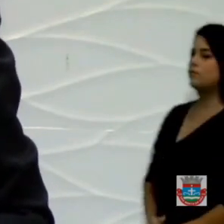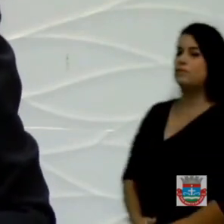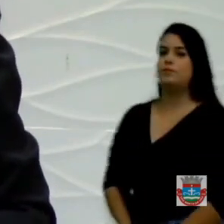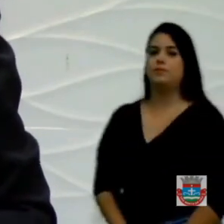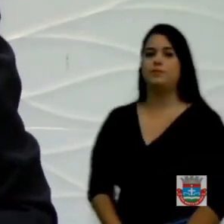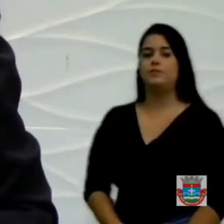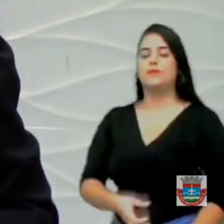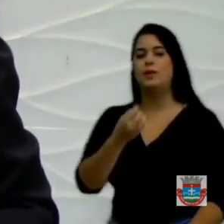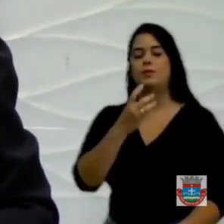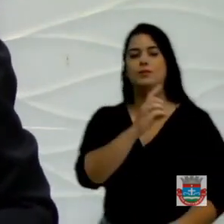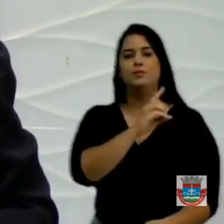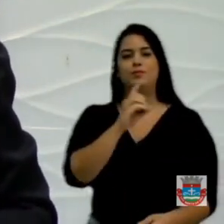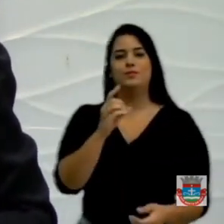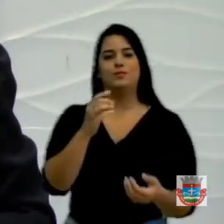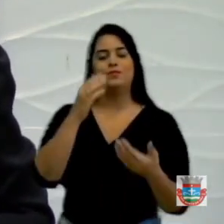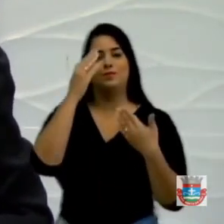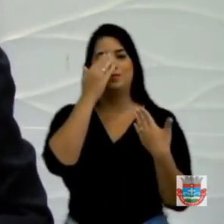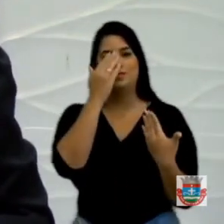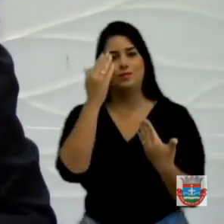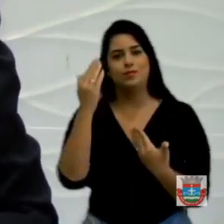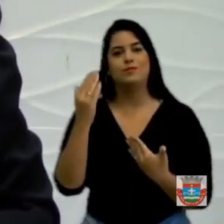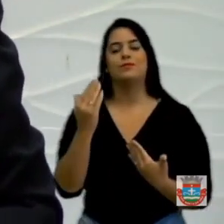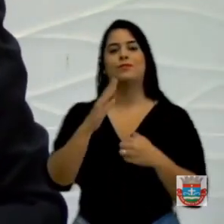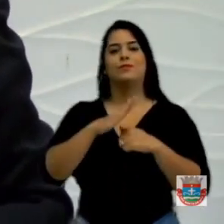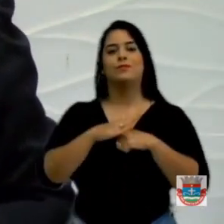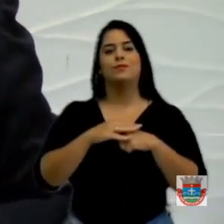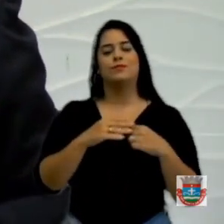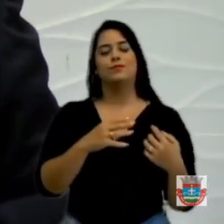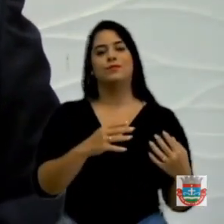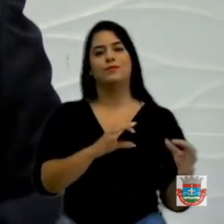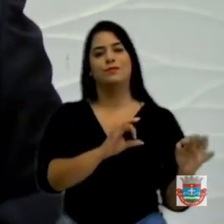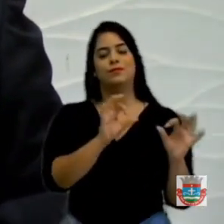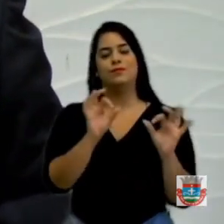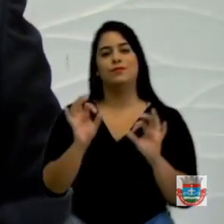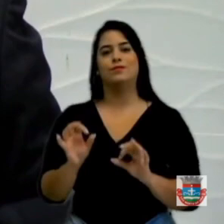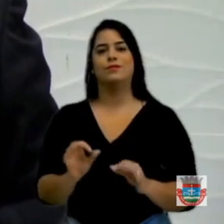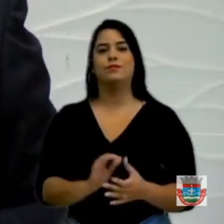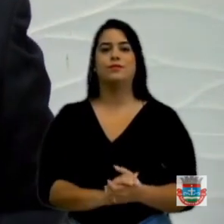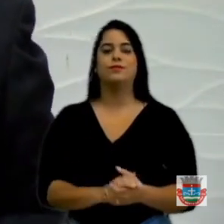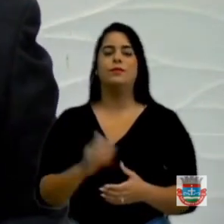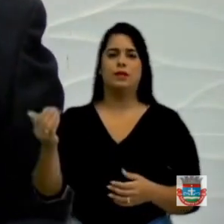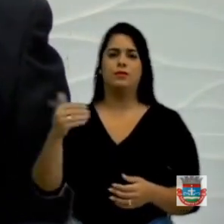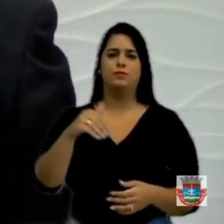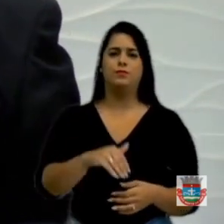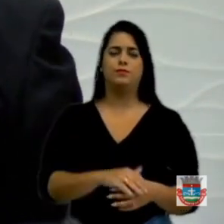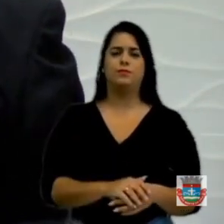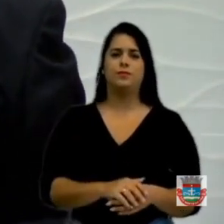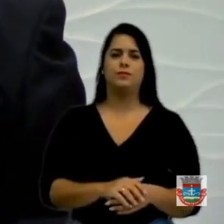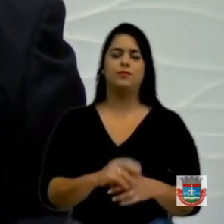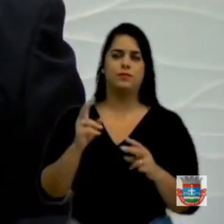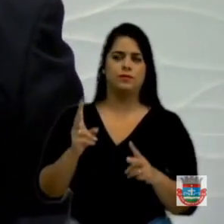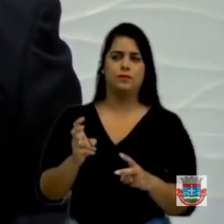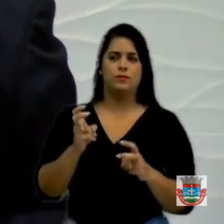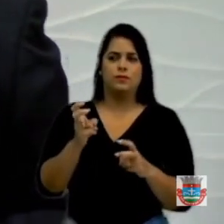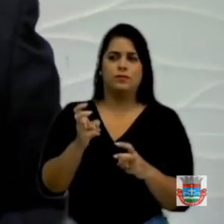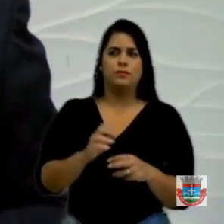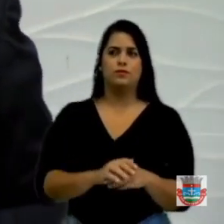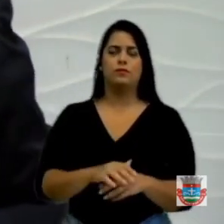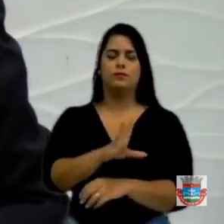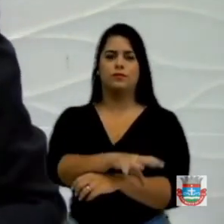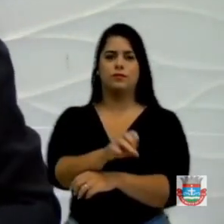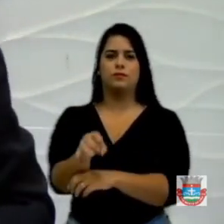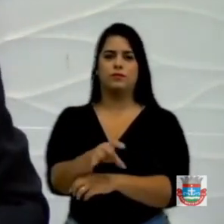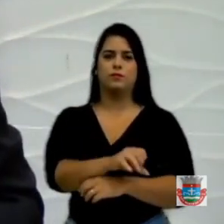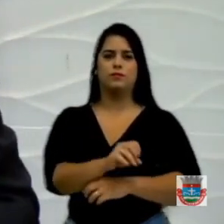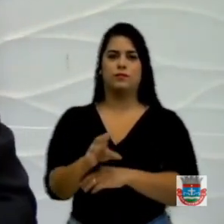dia, obrigado pelo carinho da audiência. Quando eu estava vindo para cá, eu vi a máquina fazendo serviço na estrada